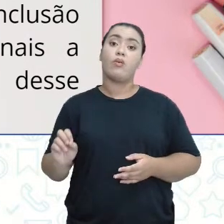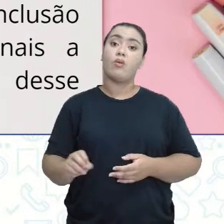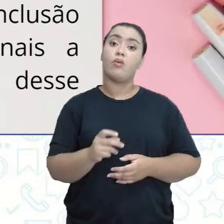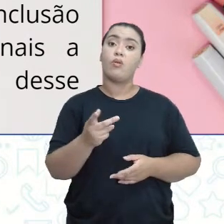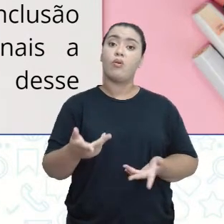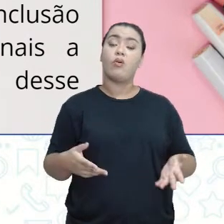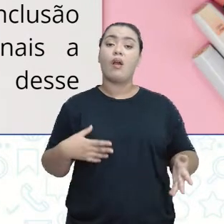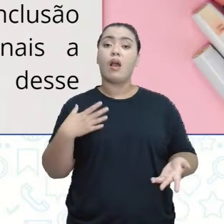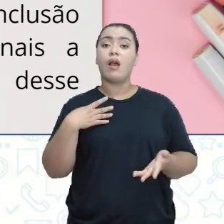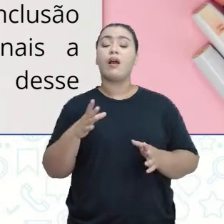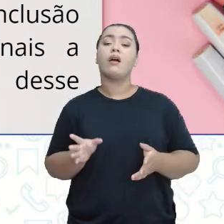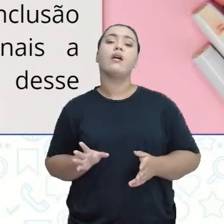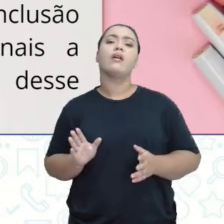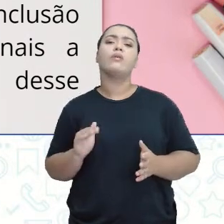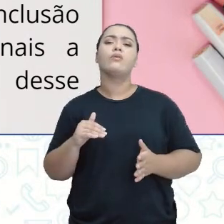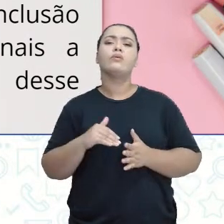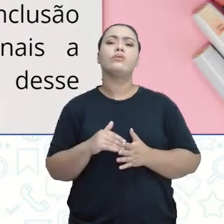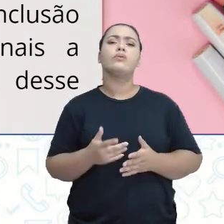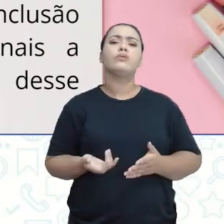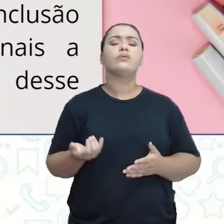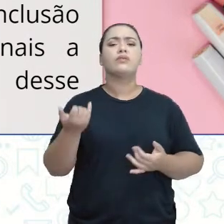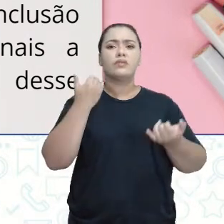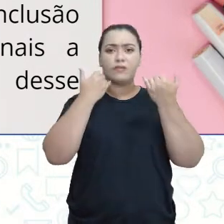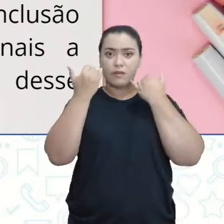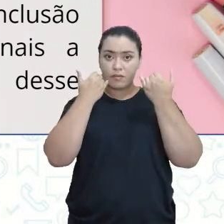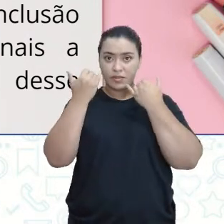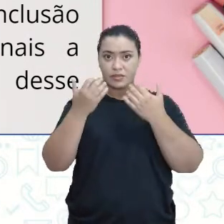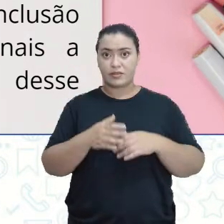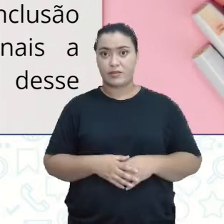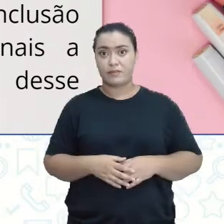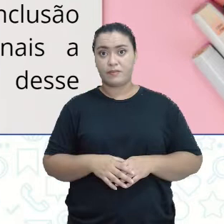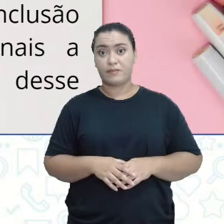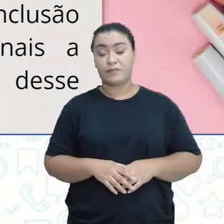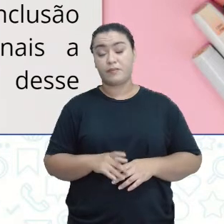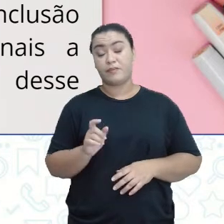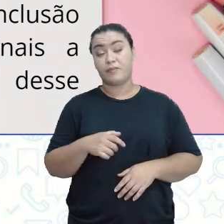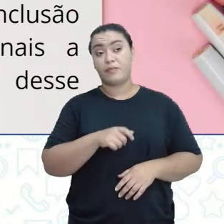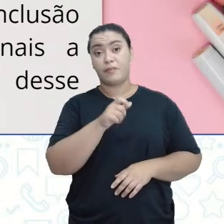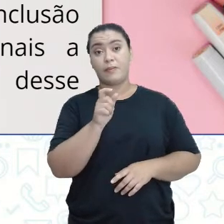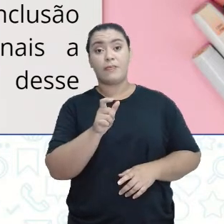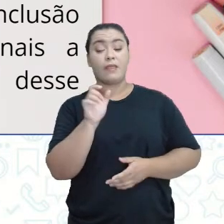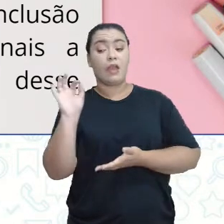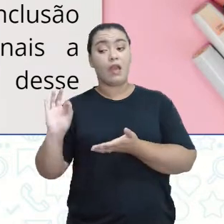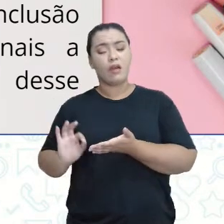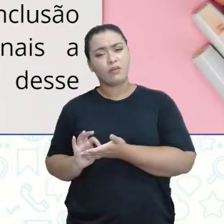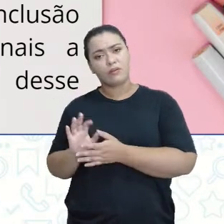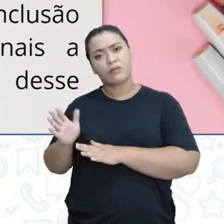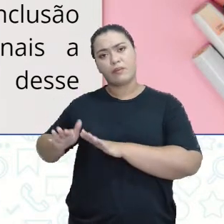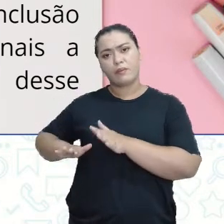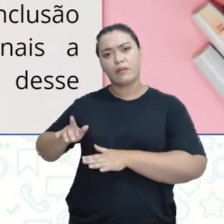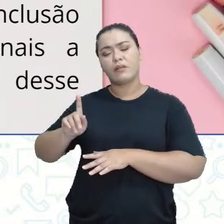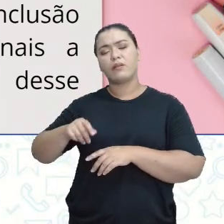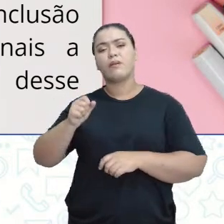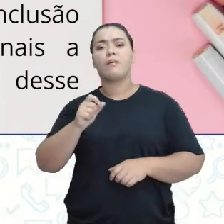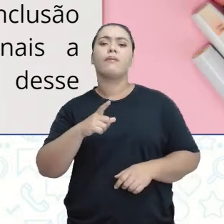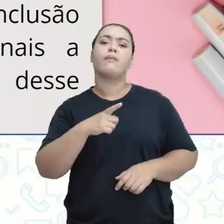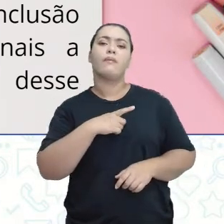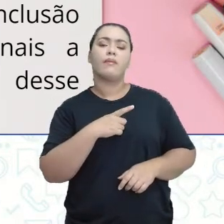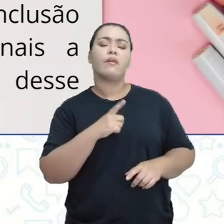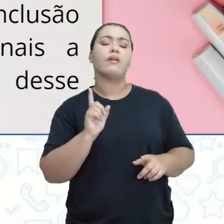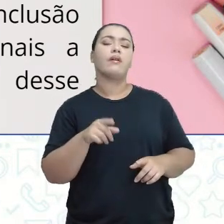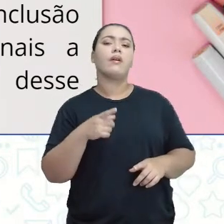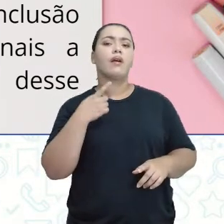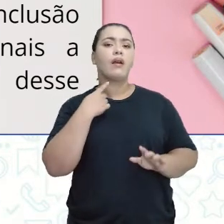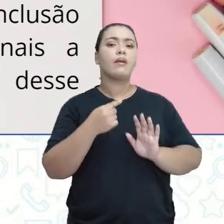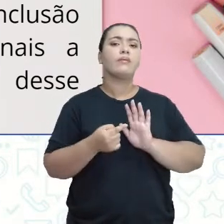últimas informações do recorte temporal escolhido. Por conta do autor, a conclusão também pode apresentar considerações